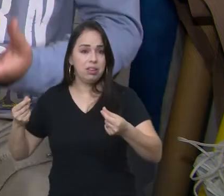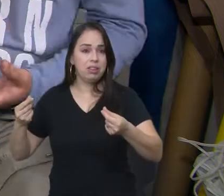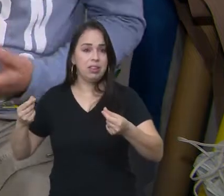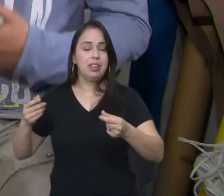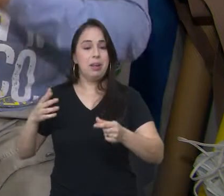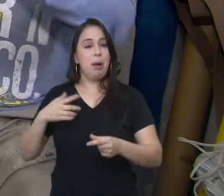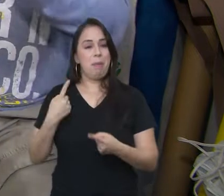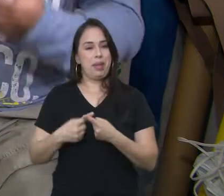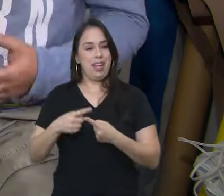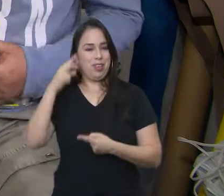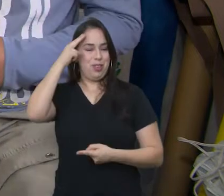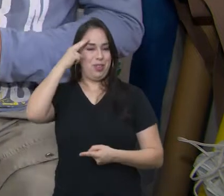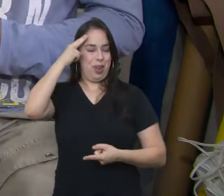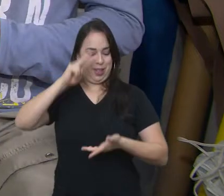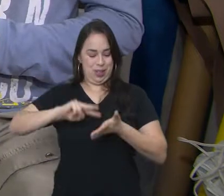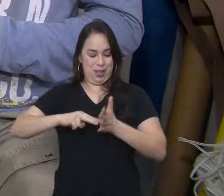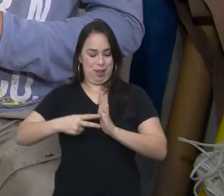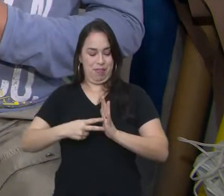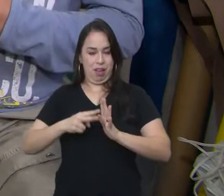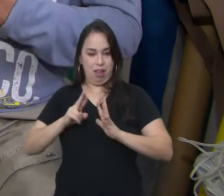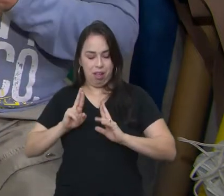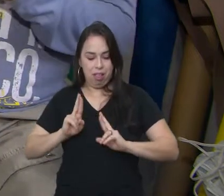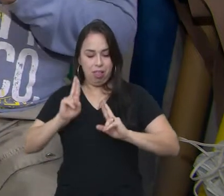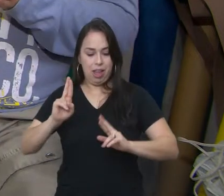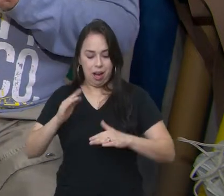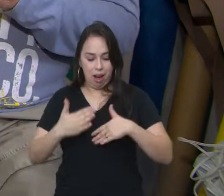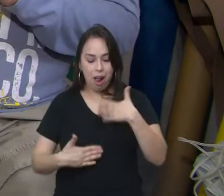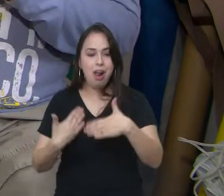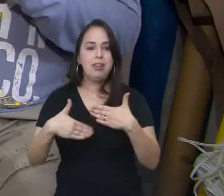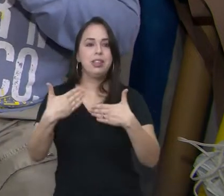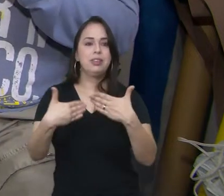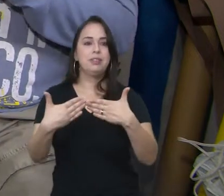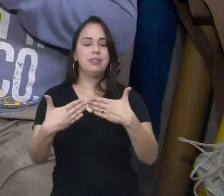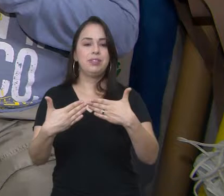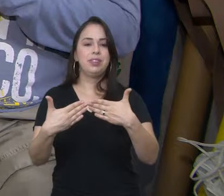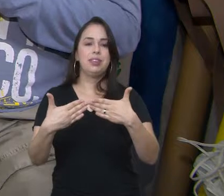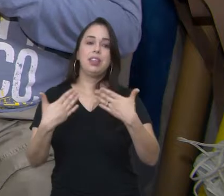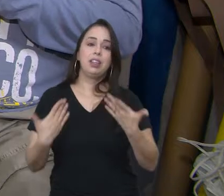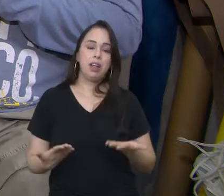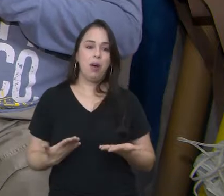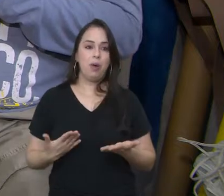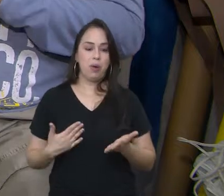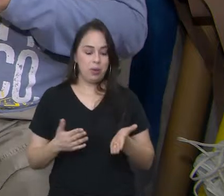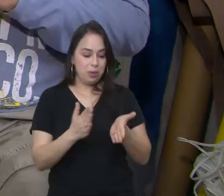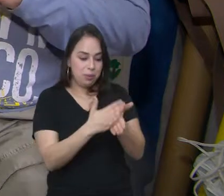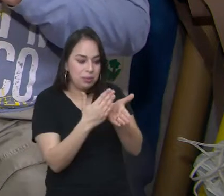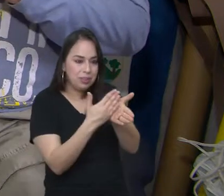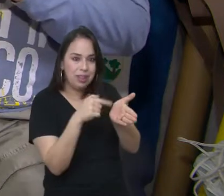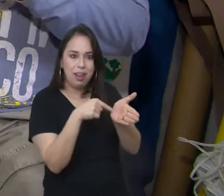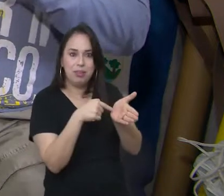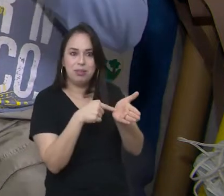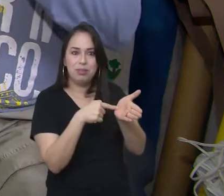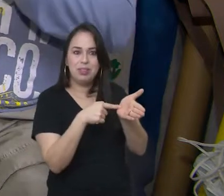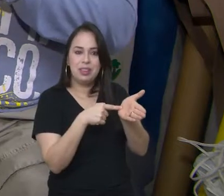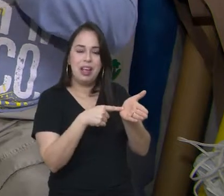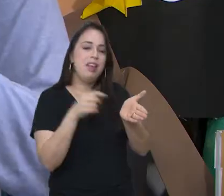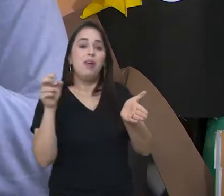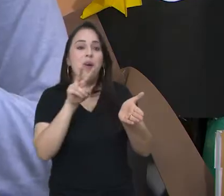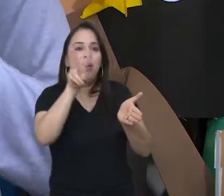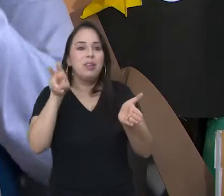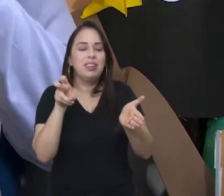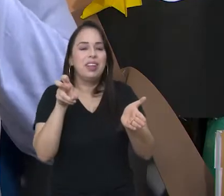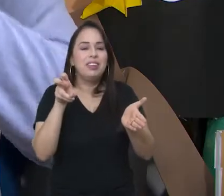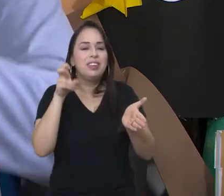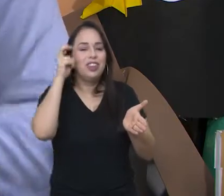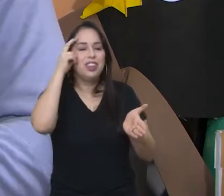leva a gente para frente, traz esperança. Então, assim, eu trago essa questão dos sonhos. E é o sonho do